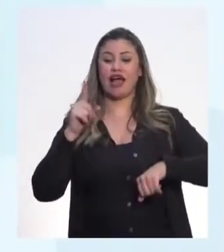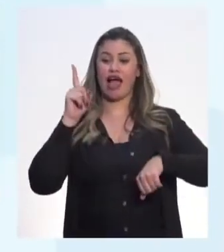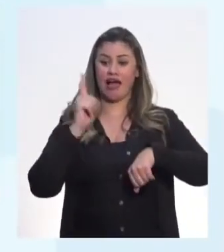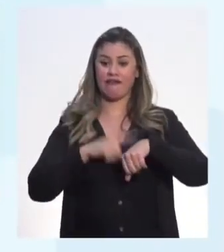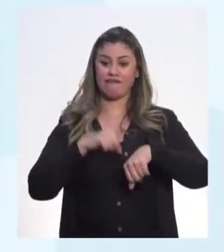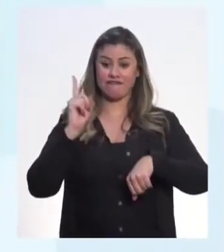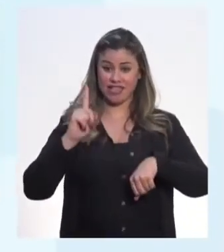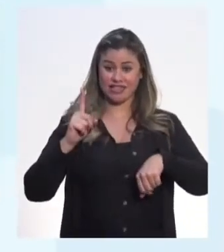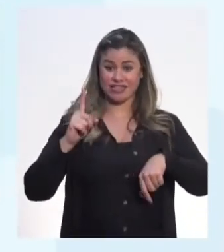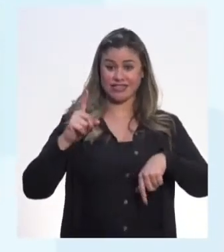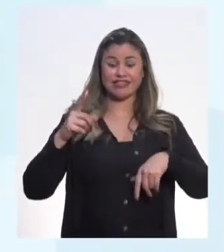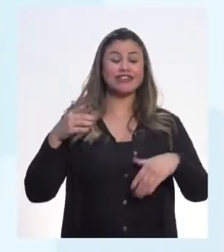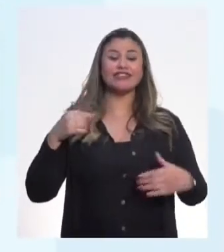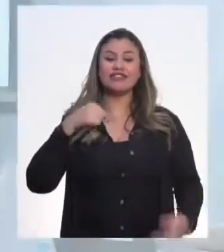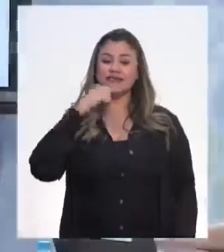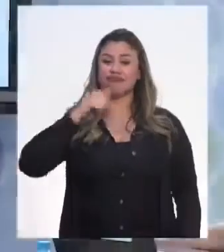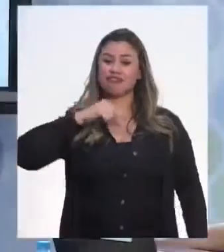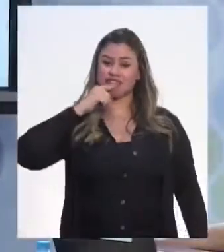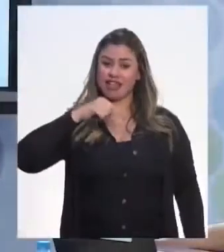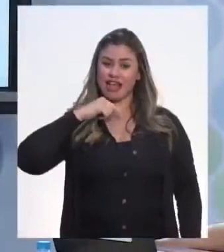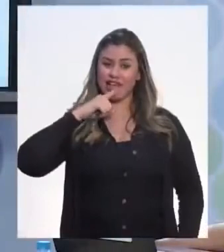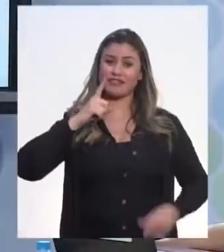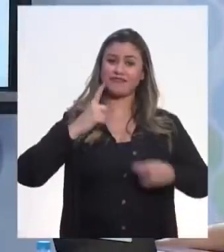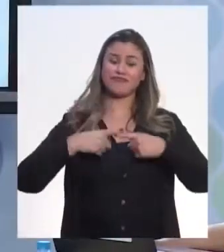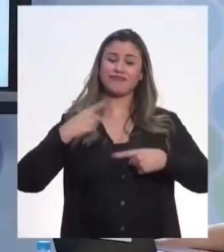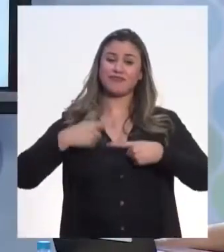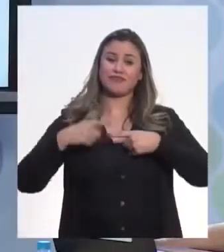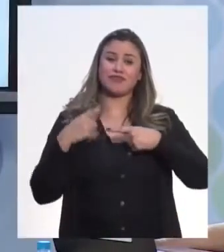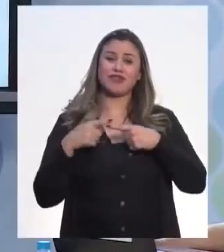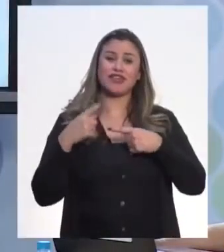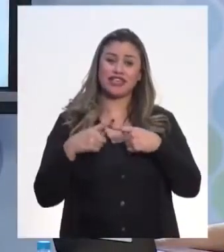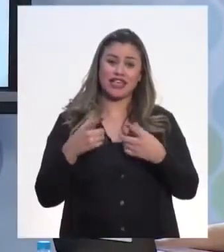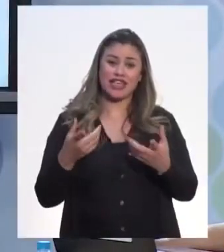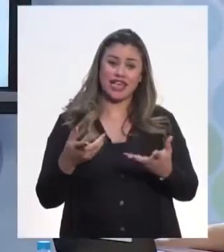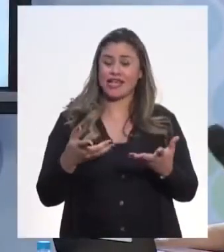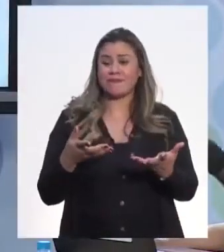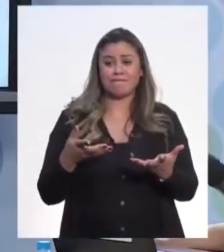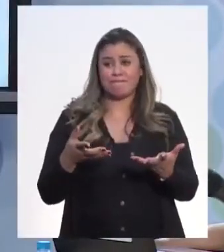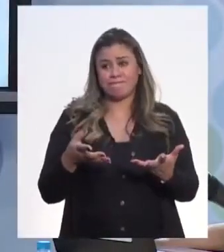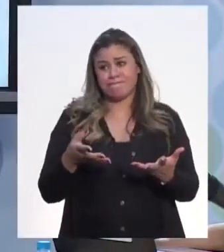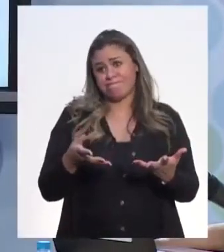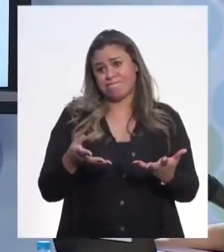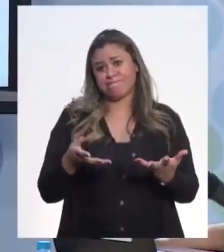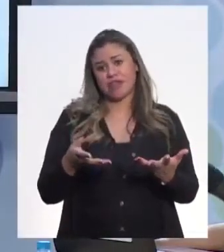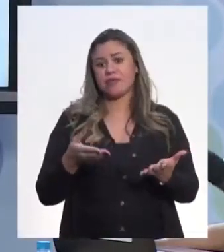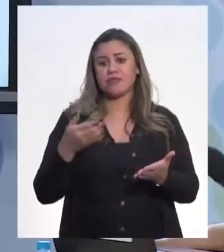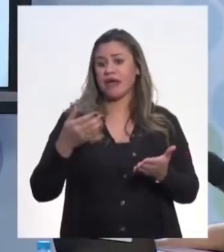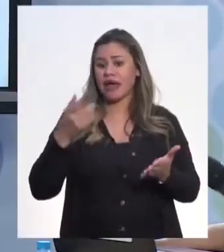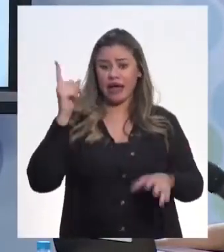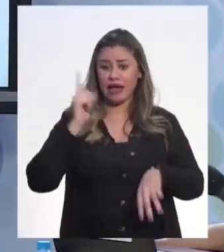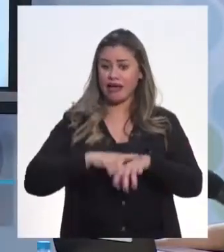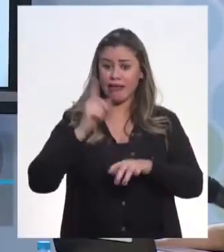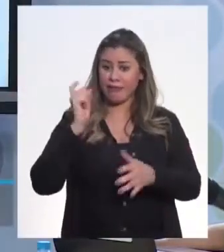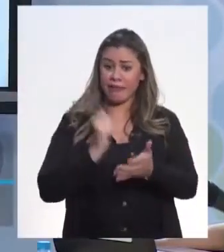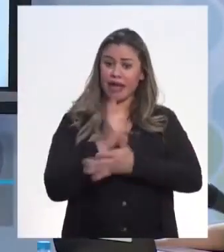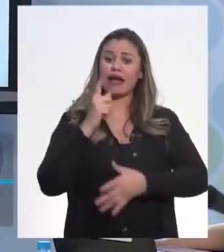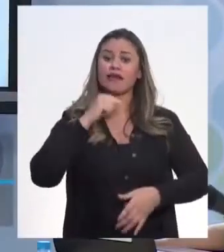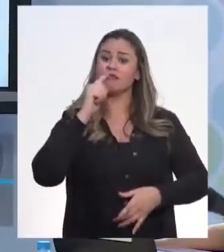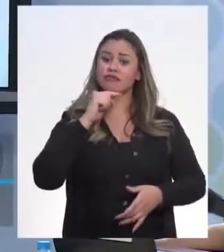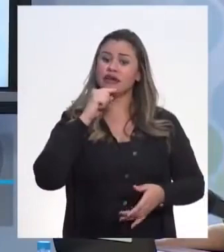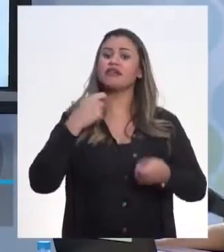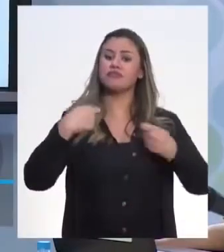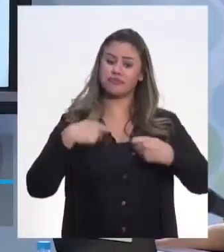aquele dinheiro como né Eu não tenho condições eu não vou comprar à vista eu vou comprar a